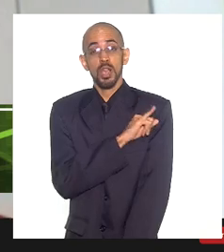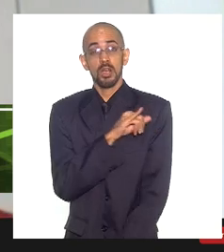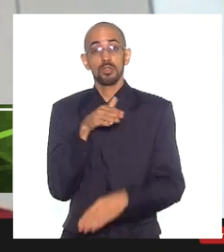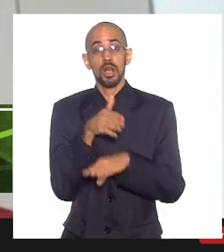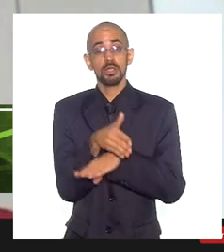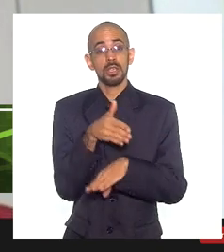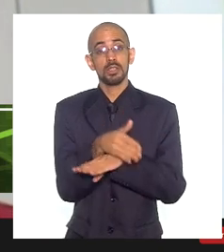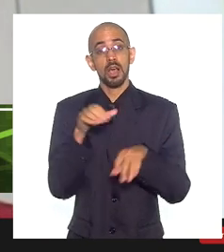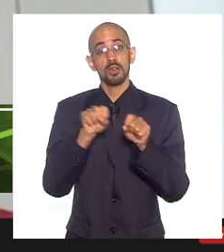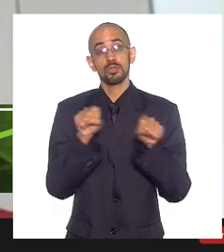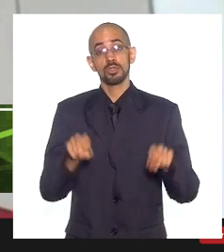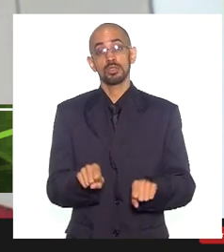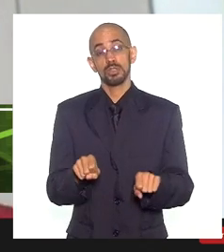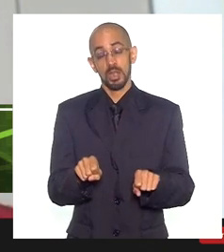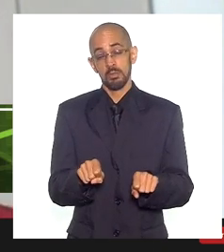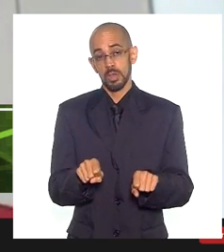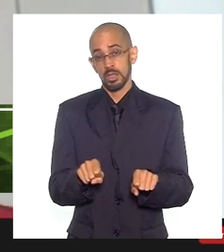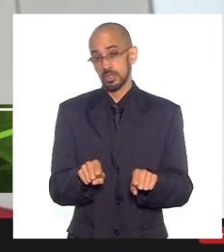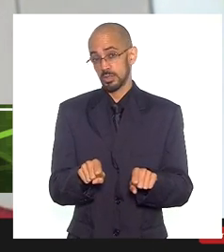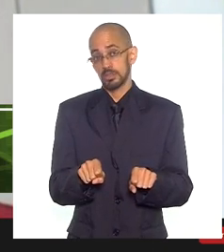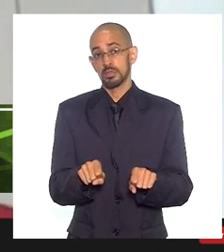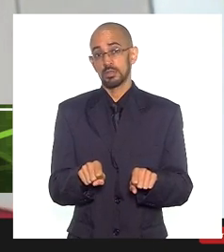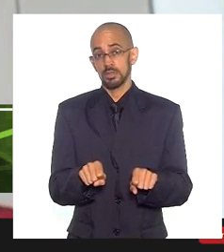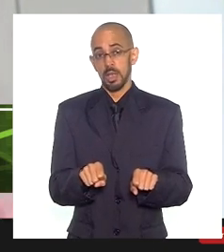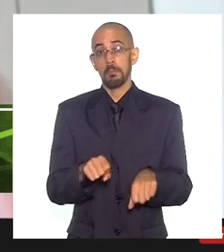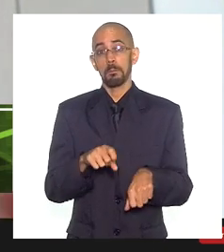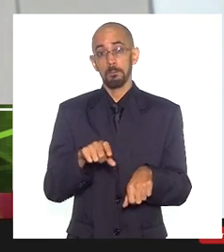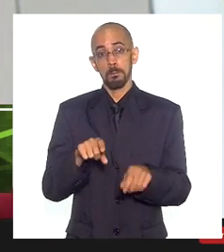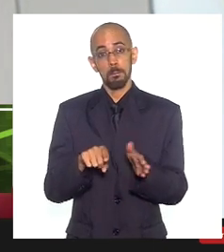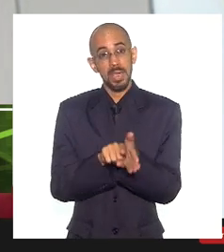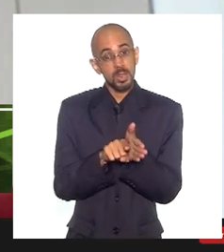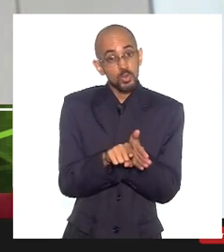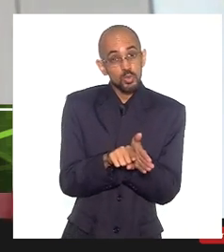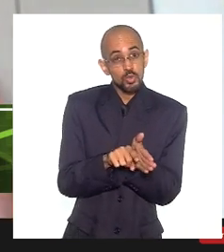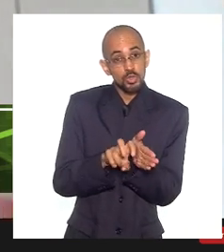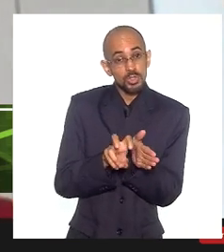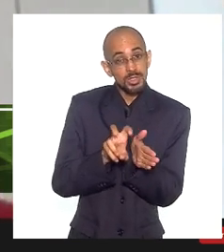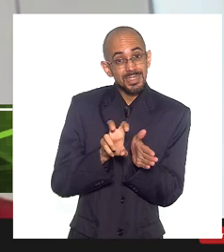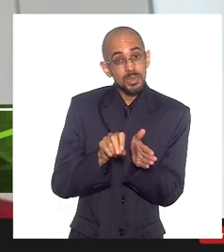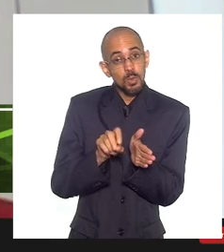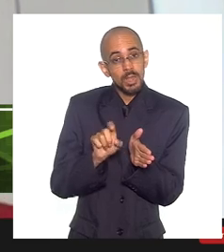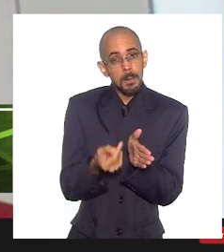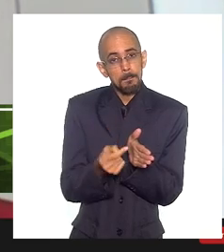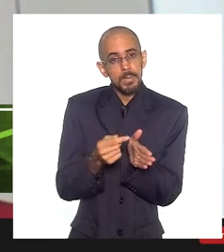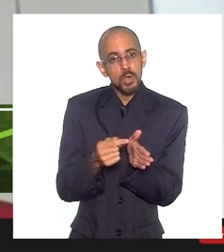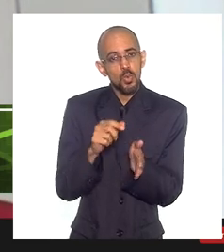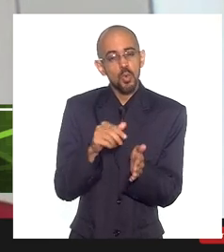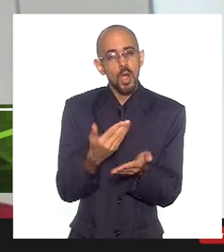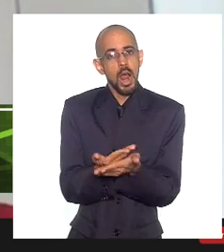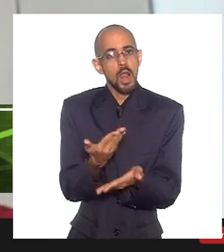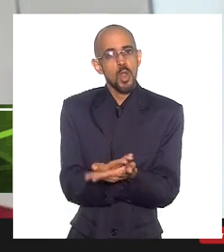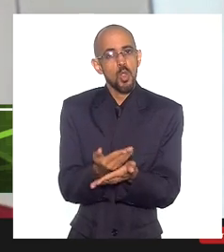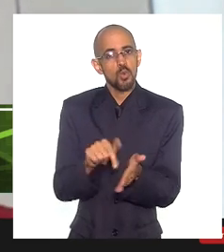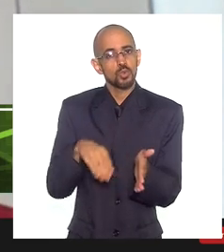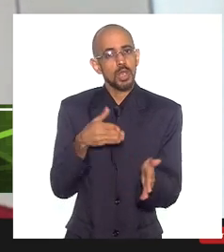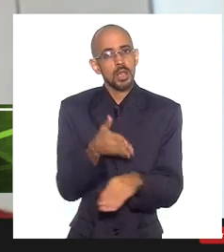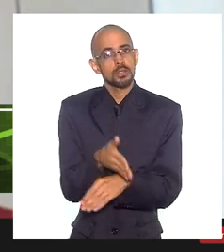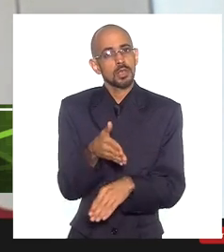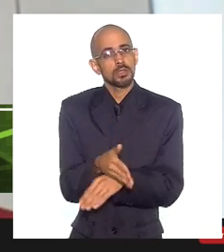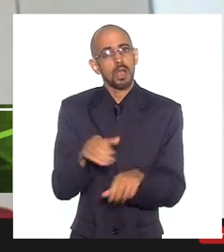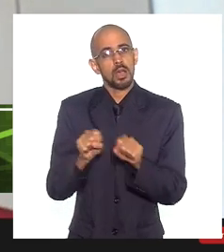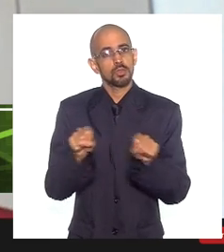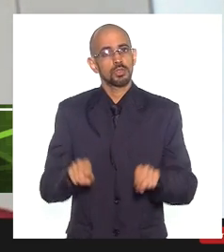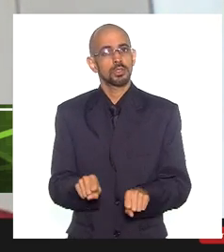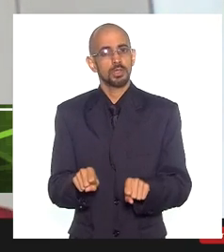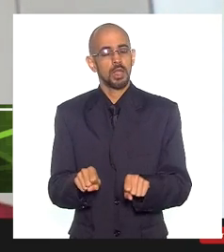plataforma é de menos de 150 mil estudantes. Então, é como se, por dia, mais de 500 mil estudantes não estivessem tendo nenhum tipo